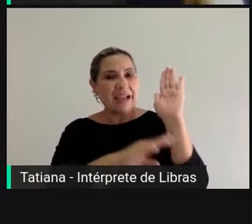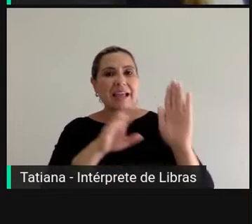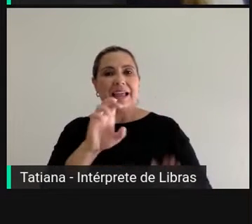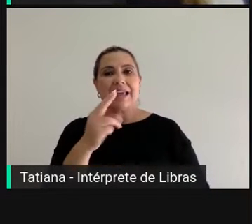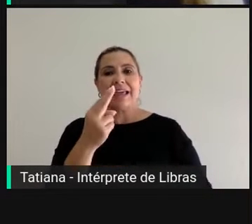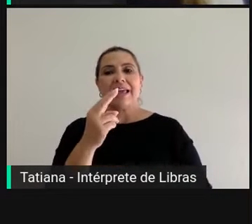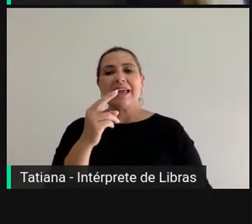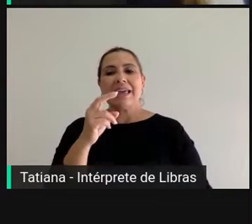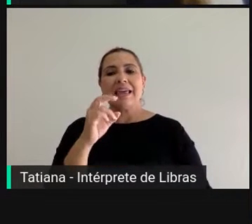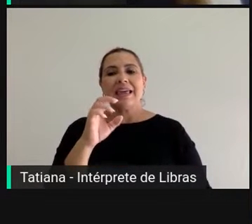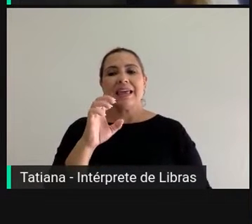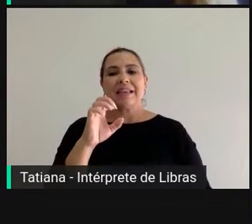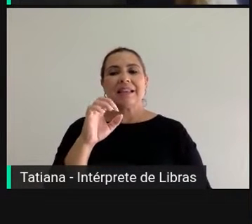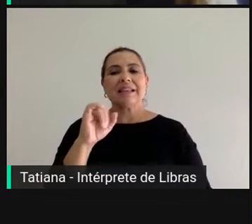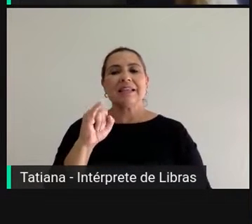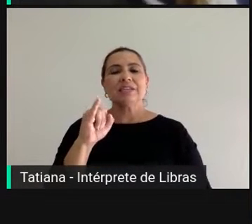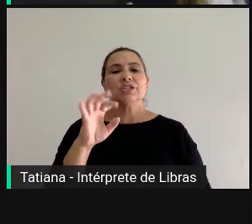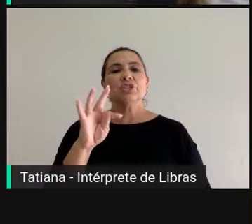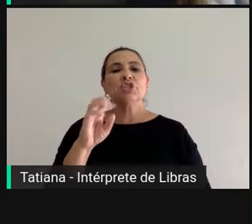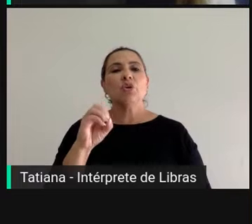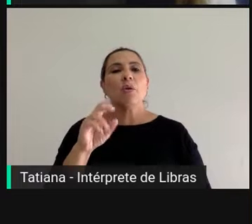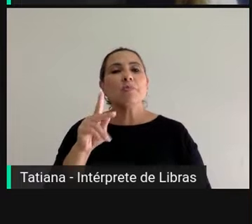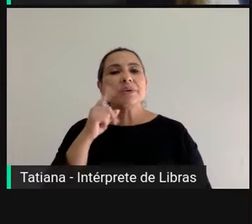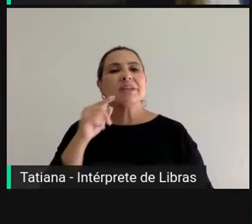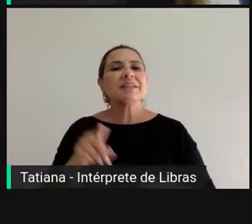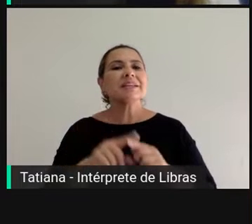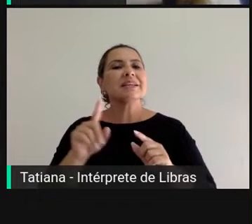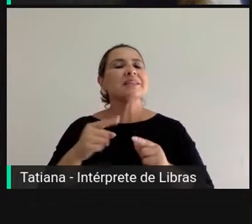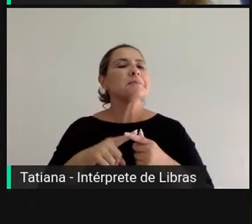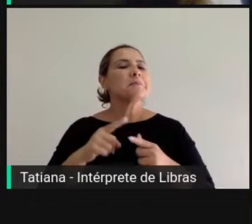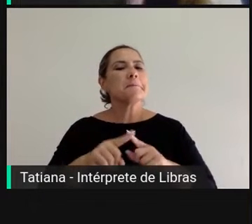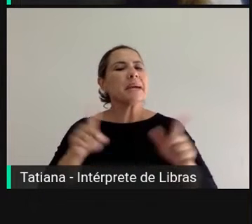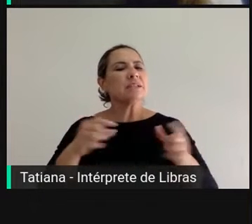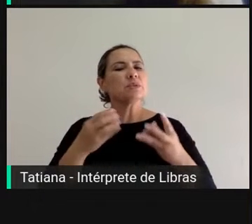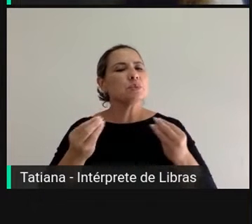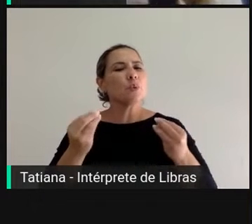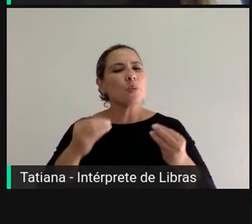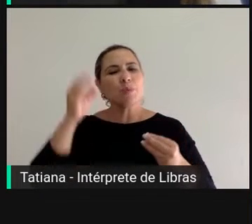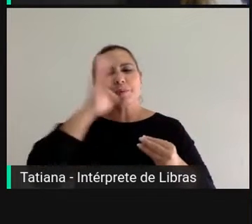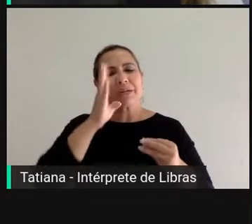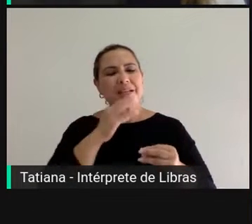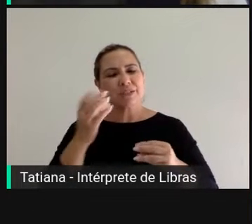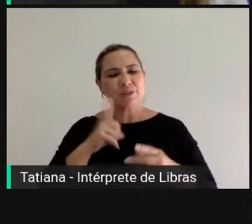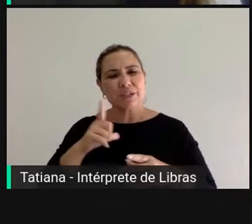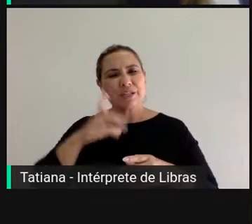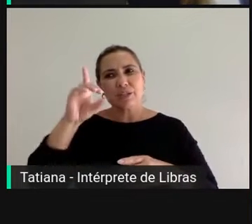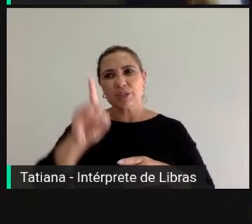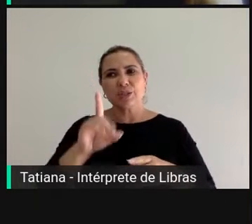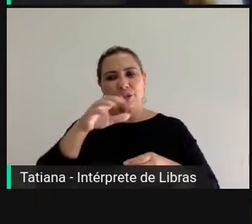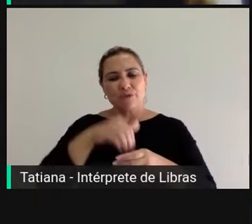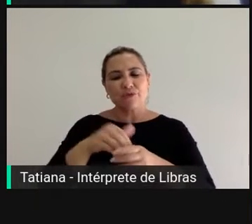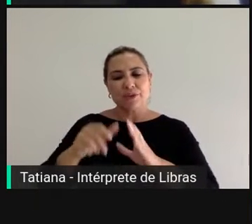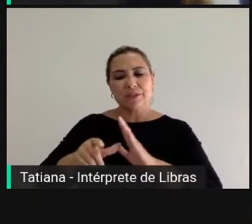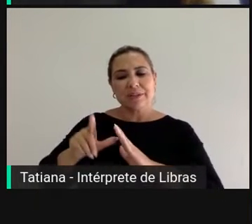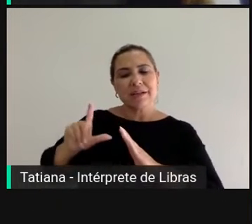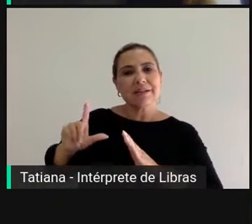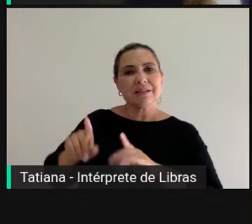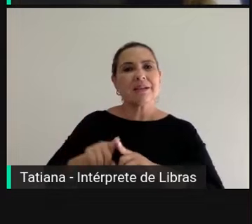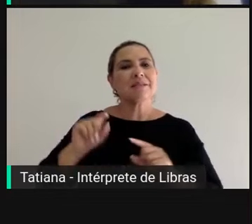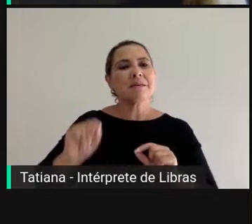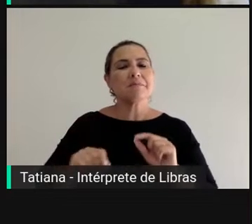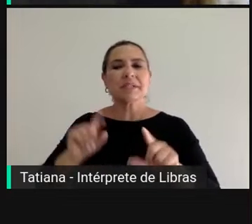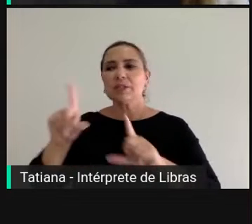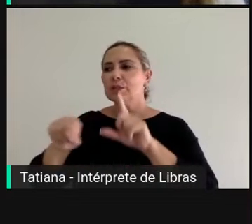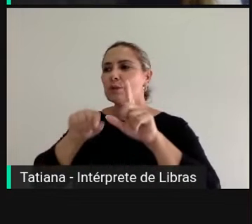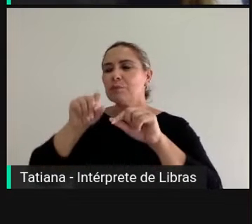têm que o voto feminino foi permitido bem depois do Brasil. Isso quer dizer que se pegou o número de parlamentares do